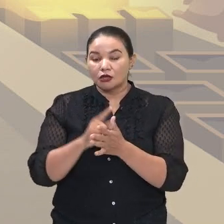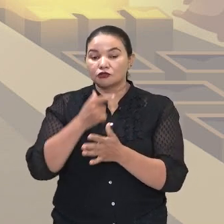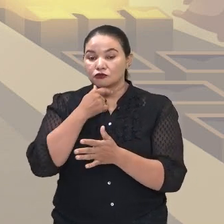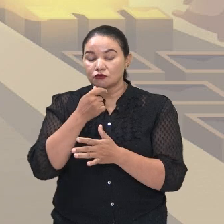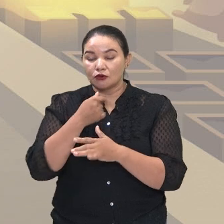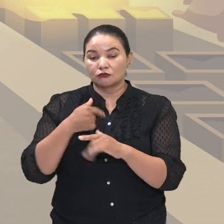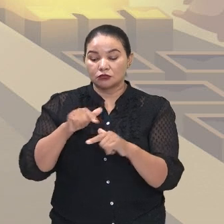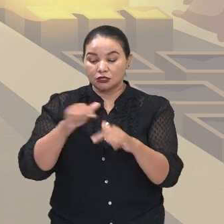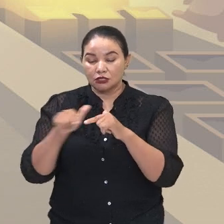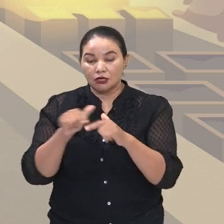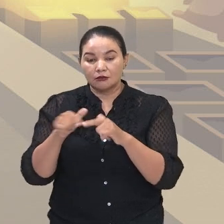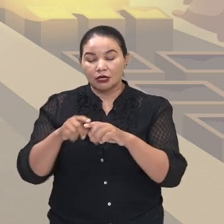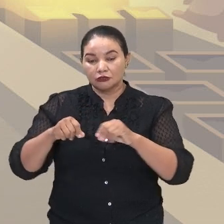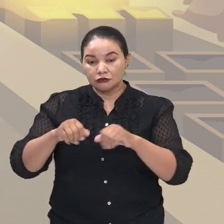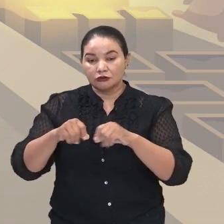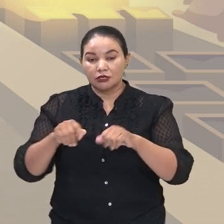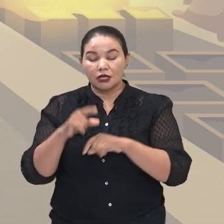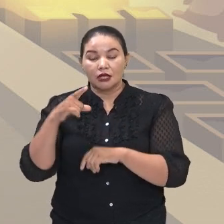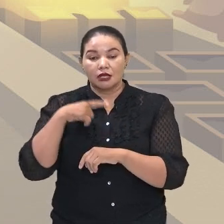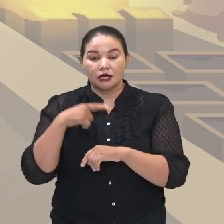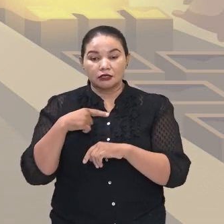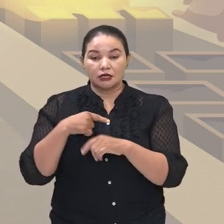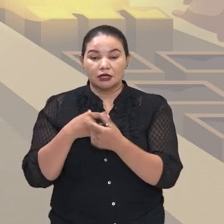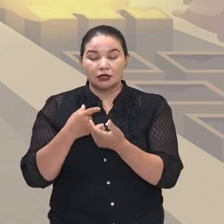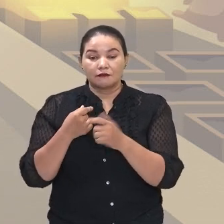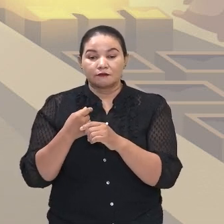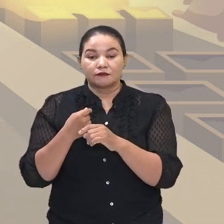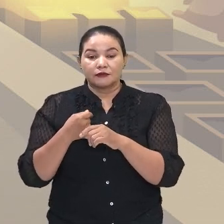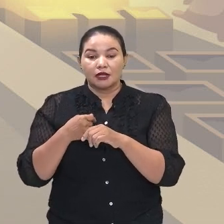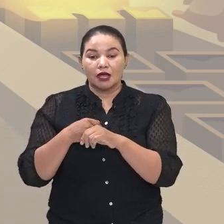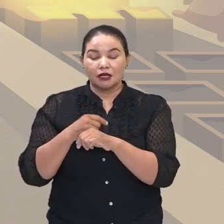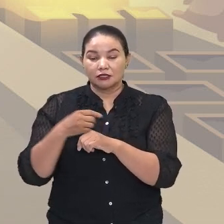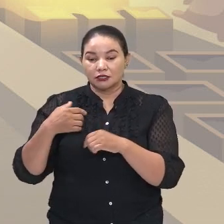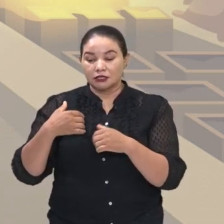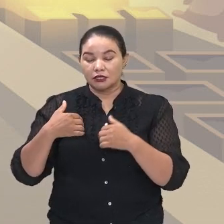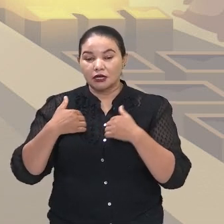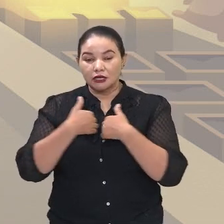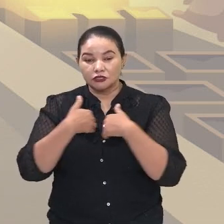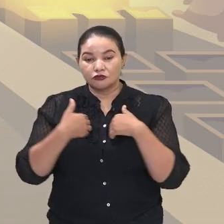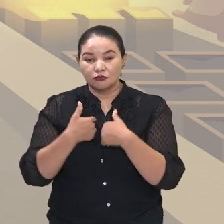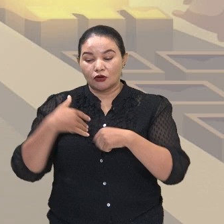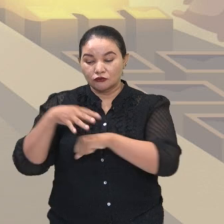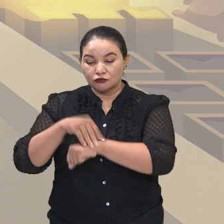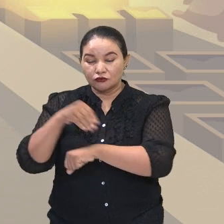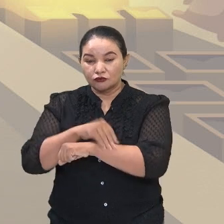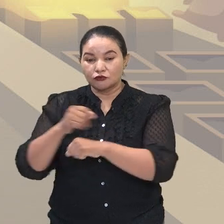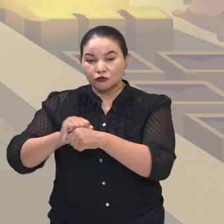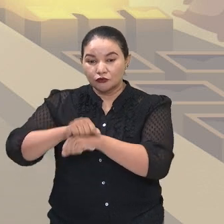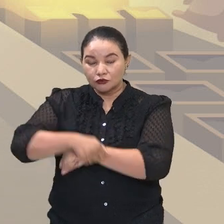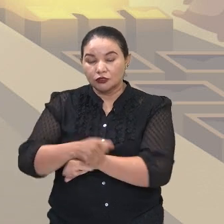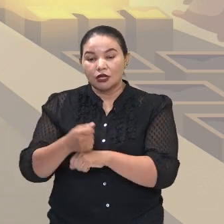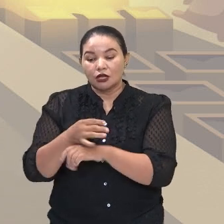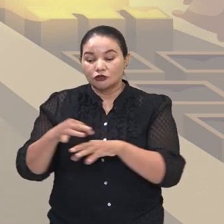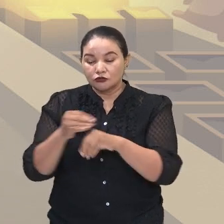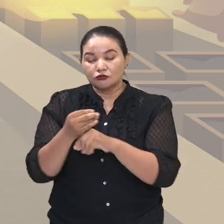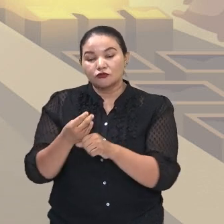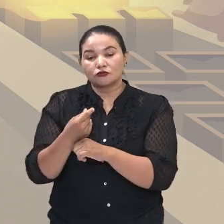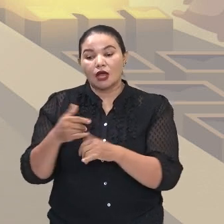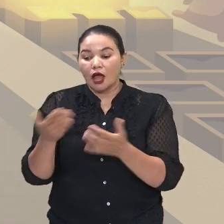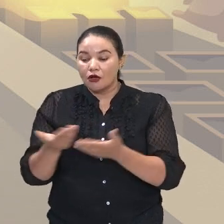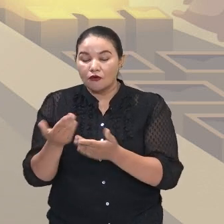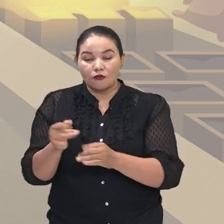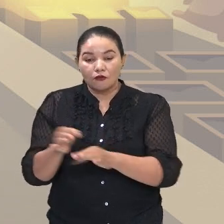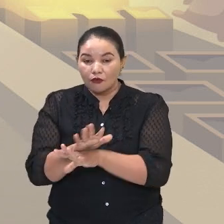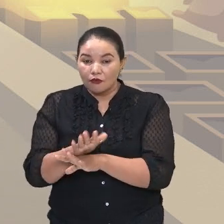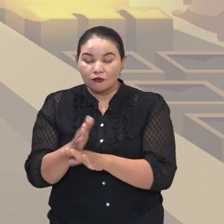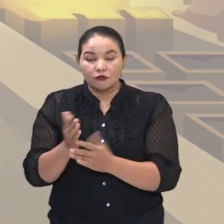que tinha o seu rebanho para tirar a lã e fazer ali o seu tecido, possuía tudo isso, agora ele não tem